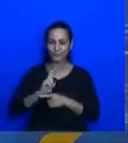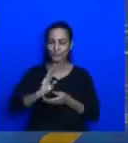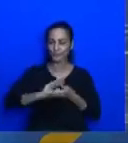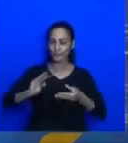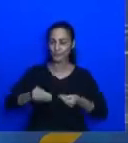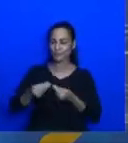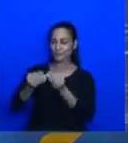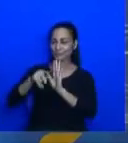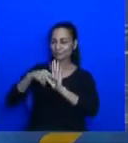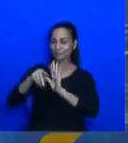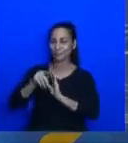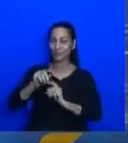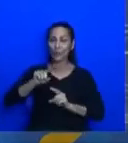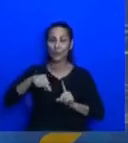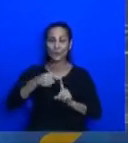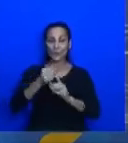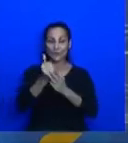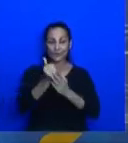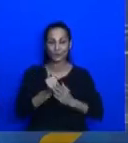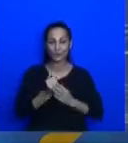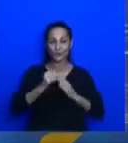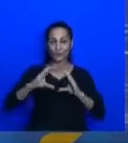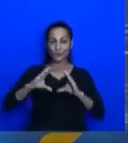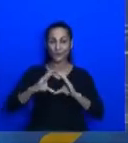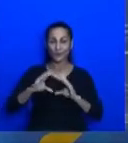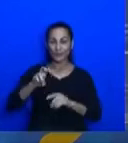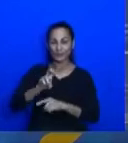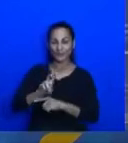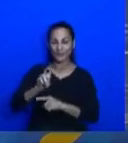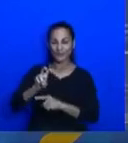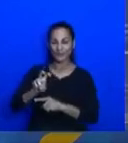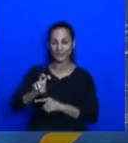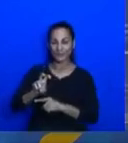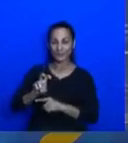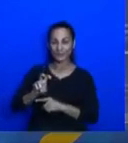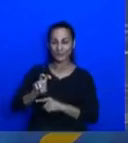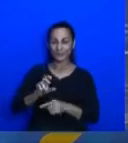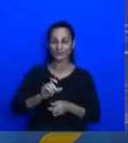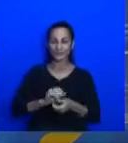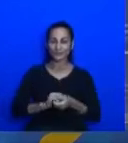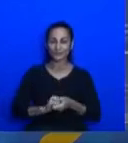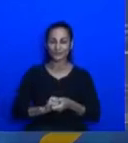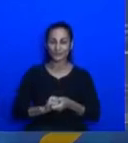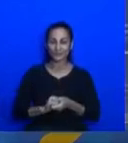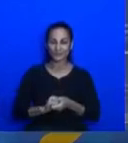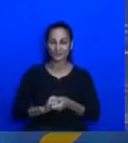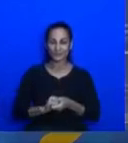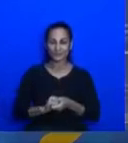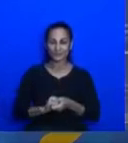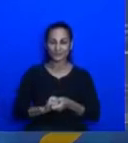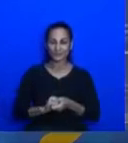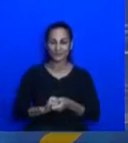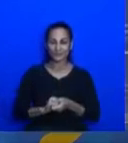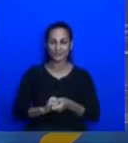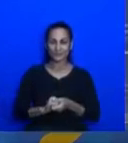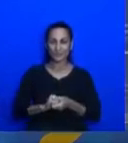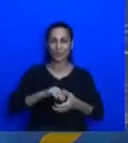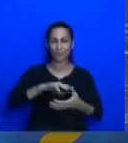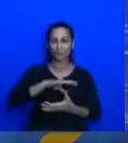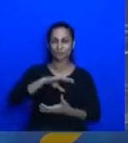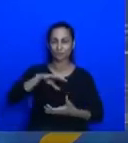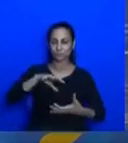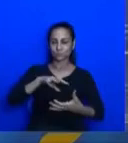Esse prêmio pode ser seu. Mais um número chegando, bola 55. Número 55.